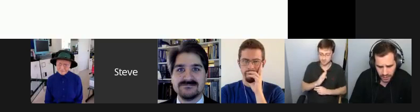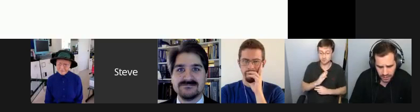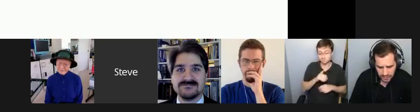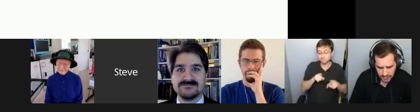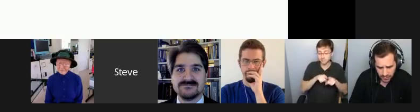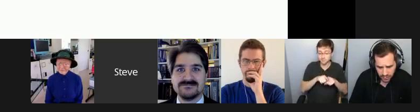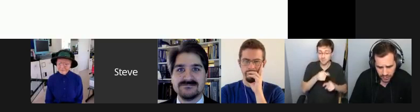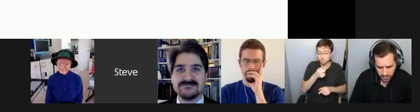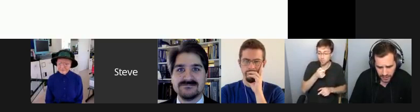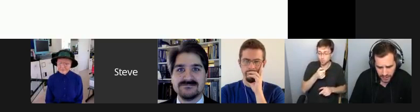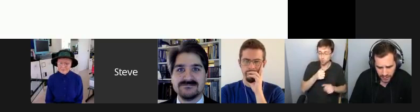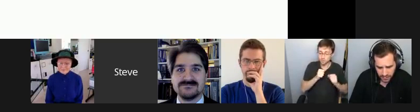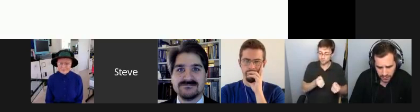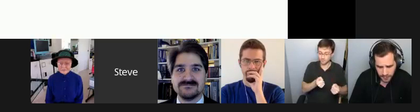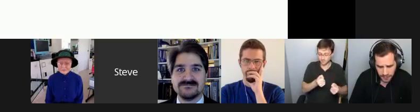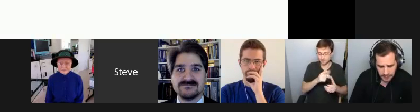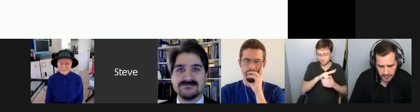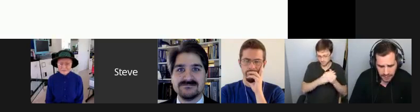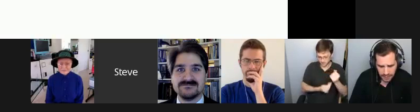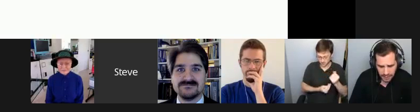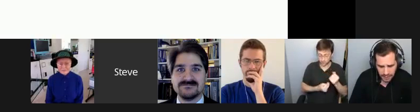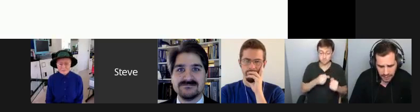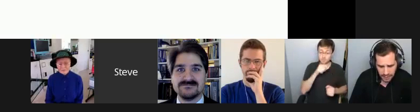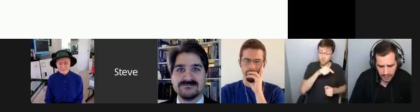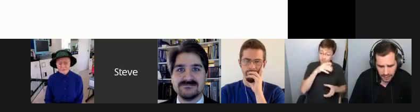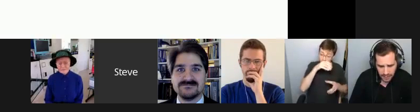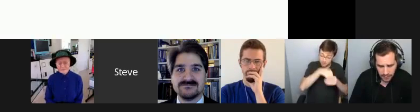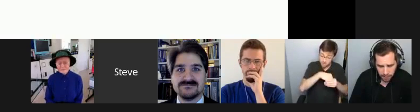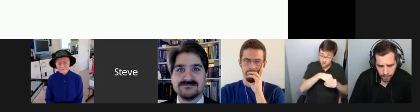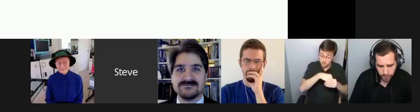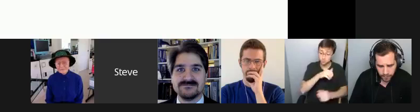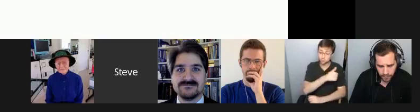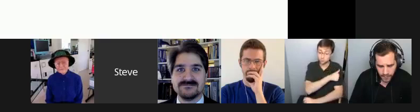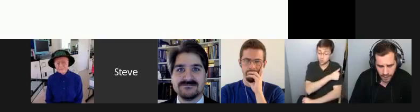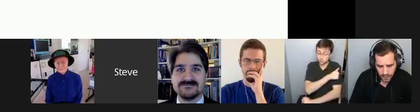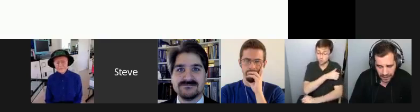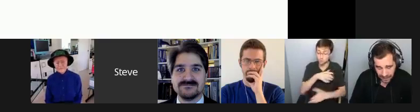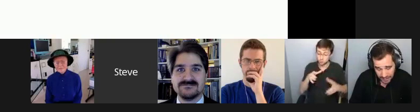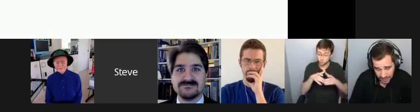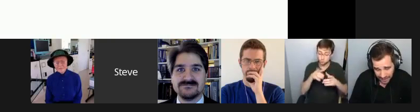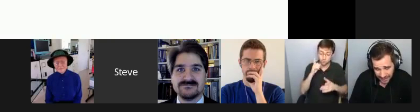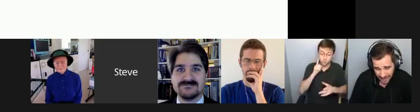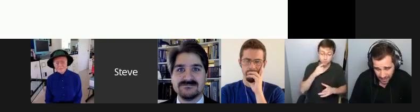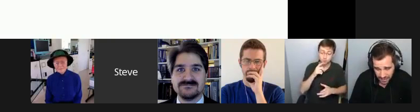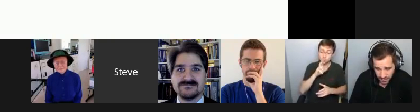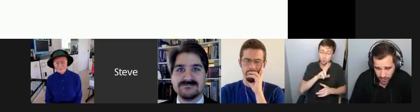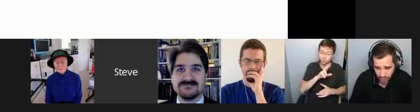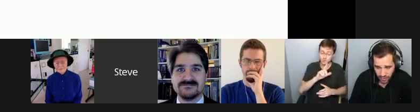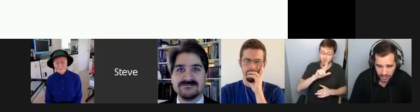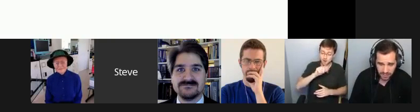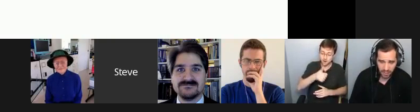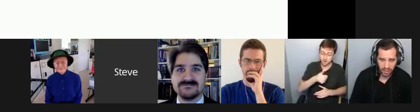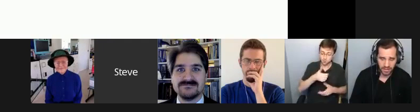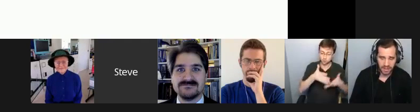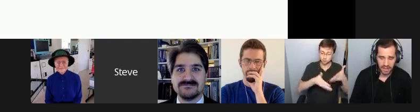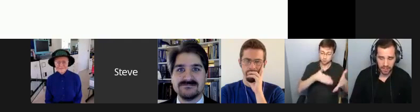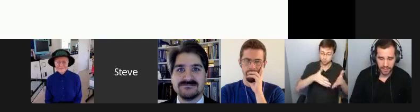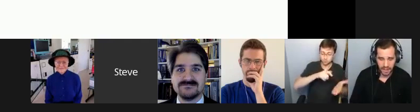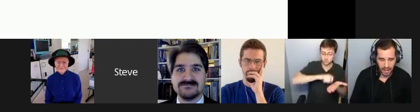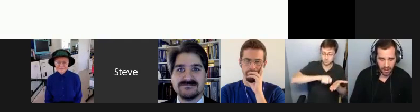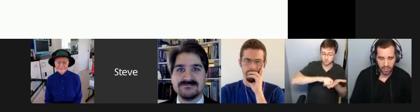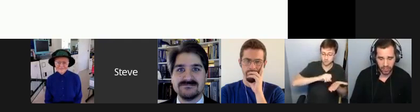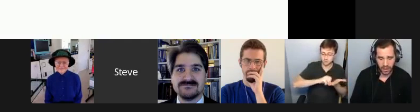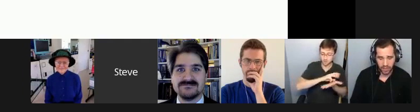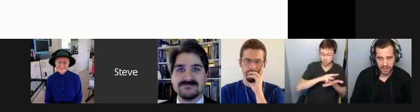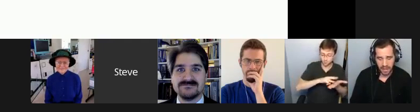Courer, se eu não me engano. E aqui em Santa Catarina nós temos poucas escolas